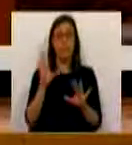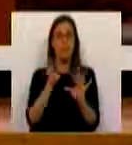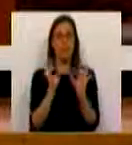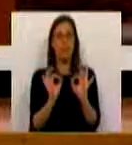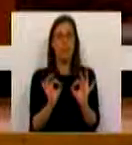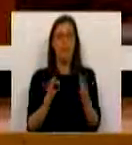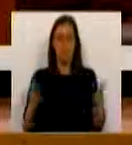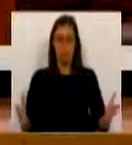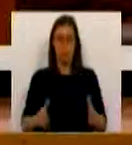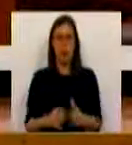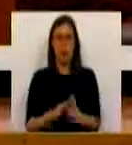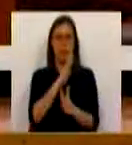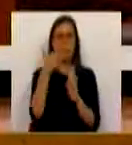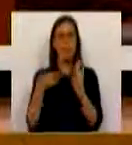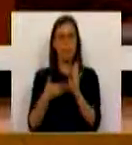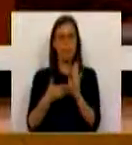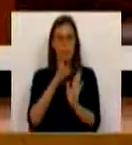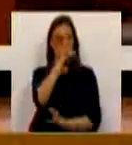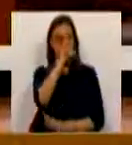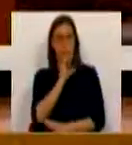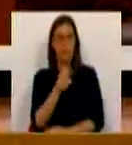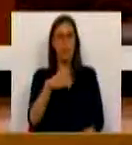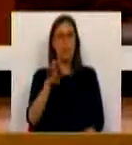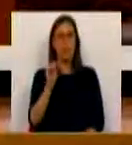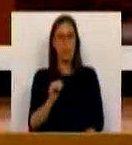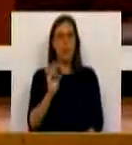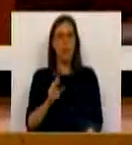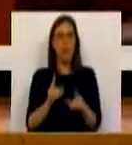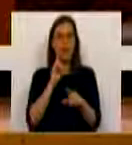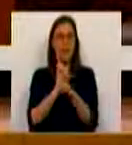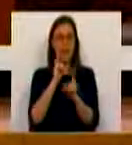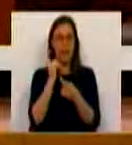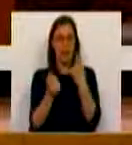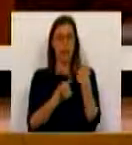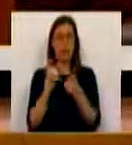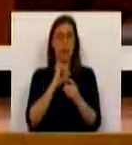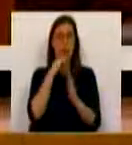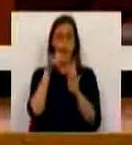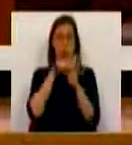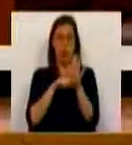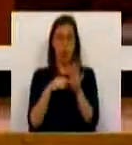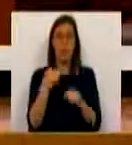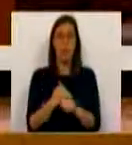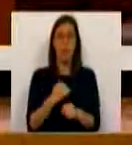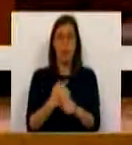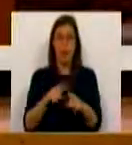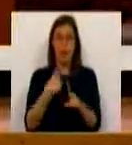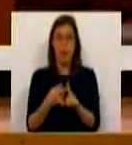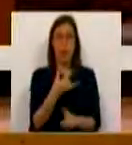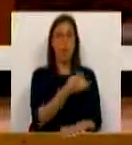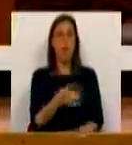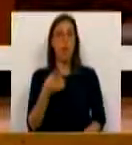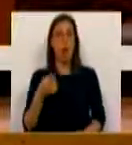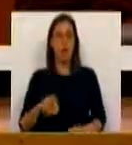mais favorável, introduzido pelo Governo Socialista na revisão do Código de Trabalho de